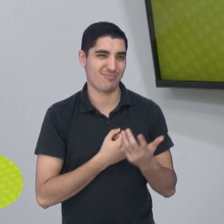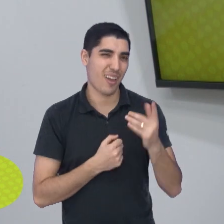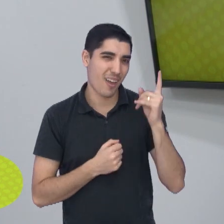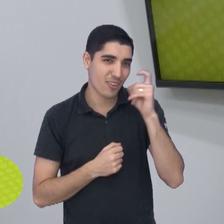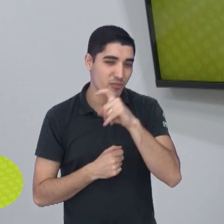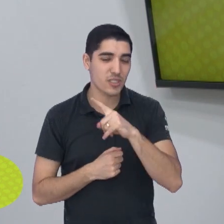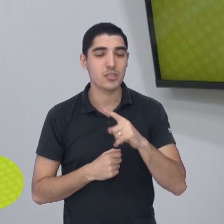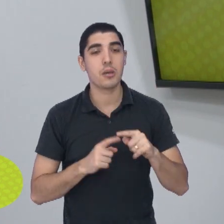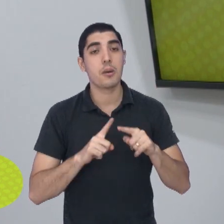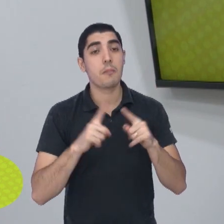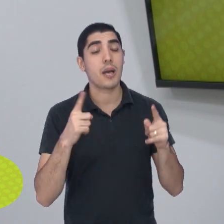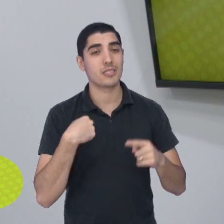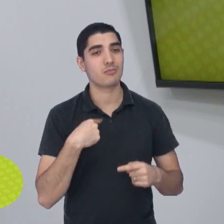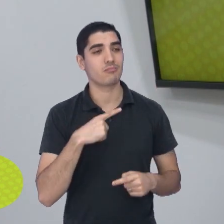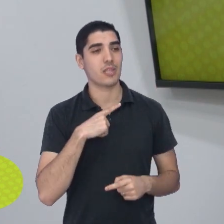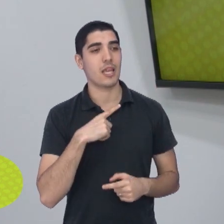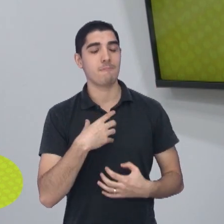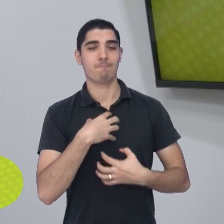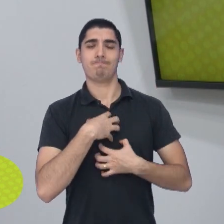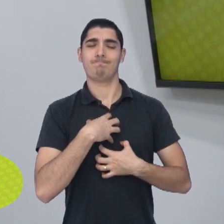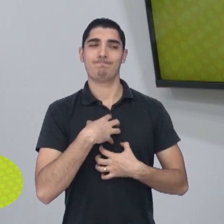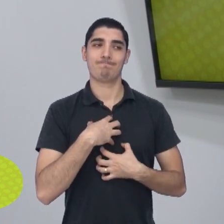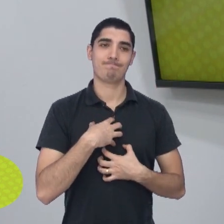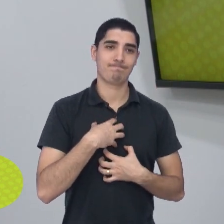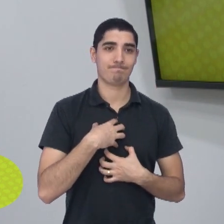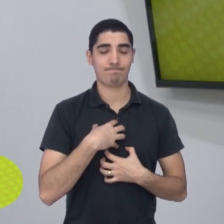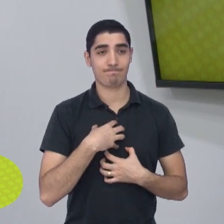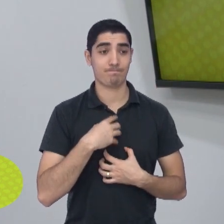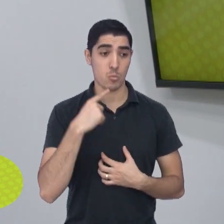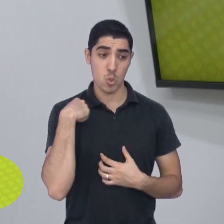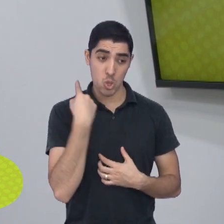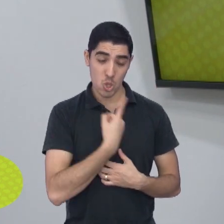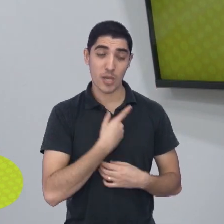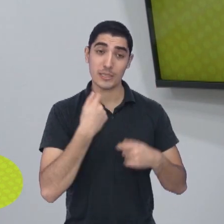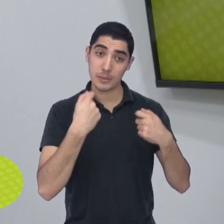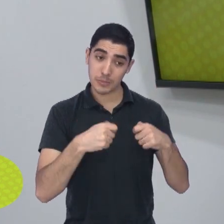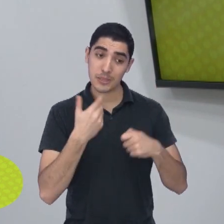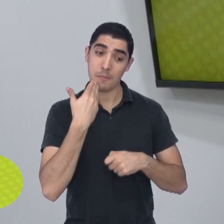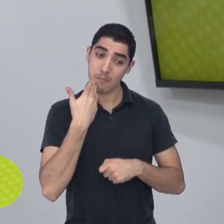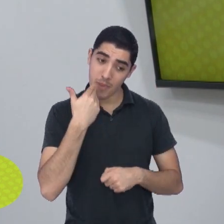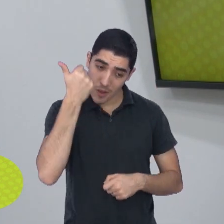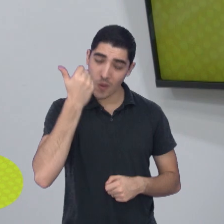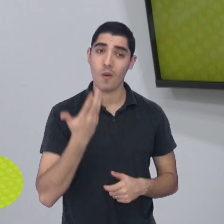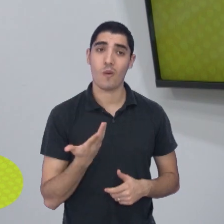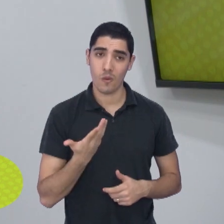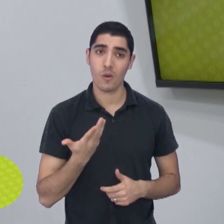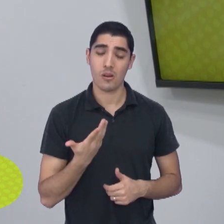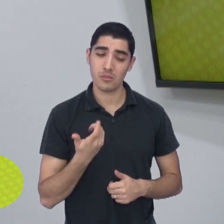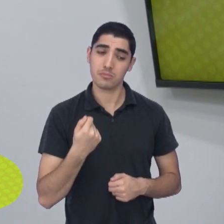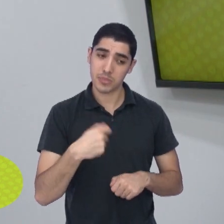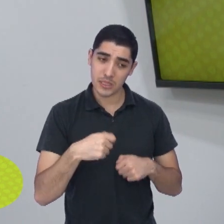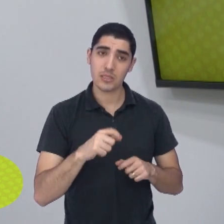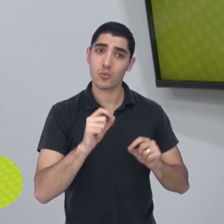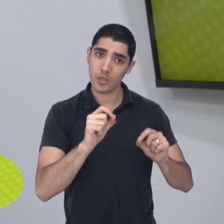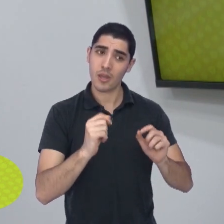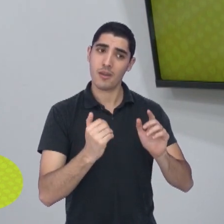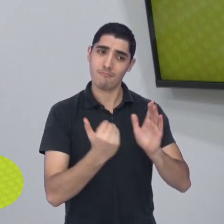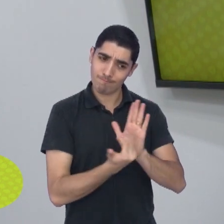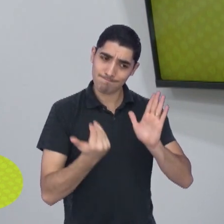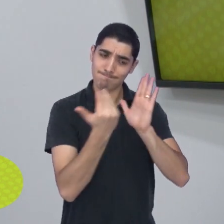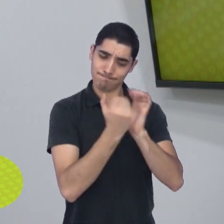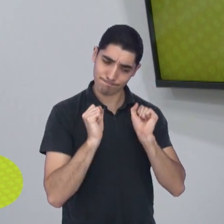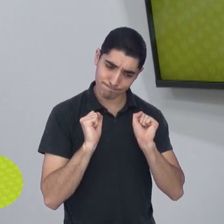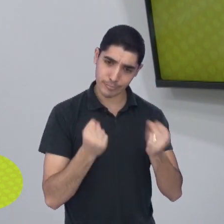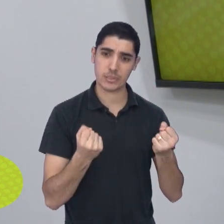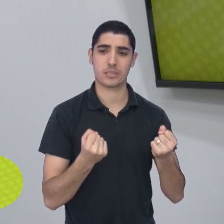relação àquilo, existe um sentimento de que o dever precisa ser melhor cumprido, de que a entrega precisa ser maior, e não porque não